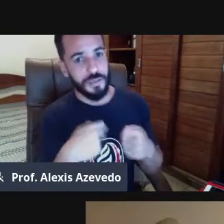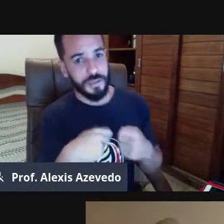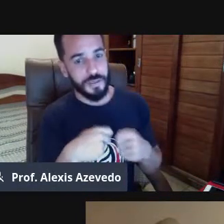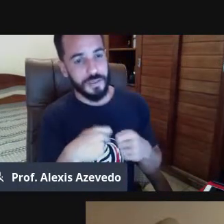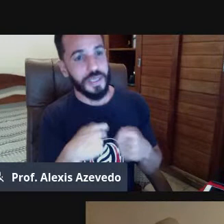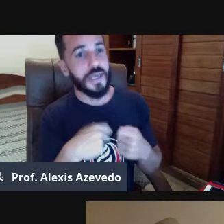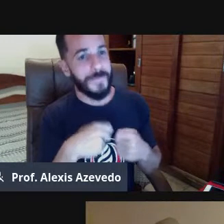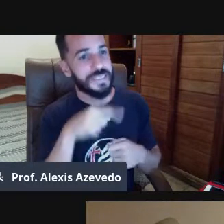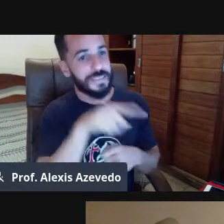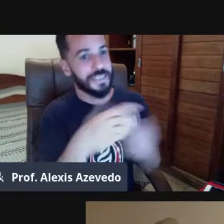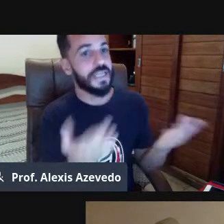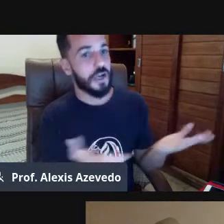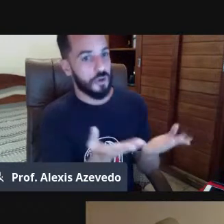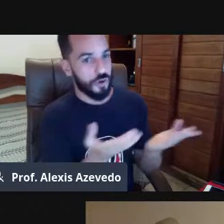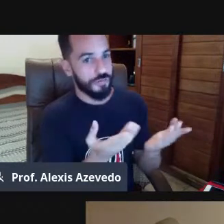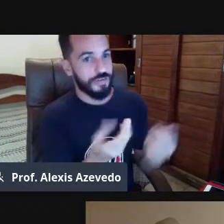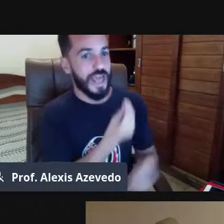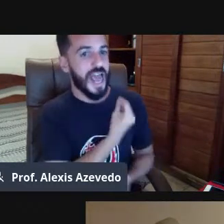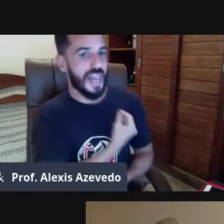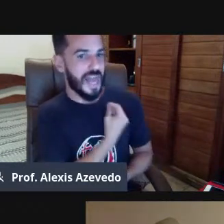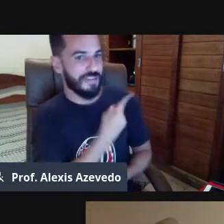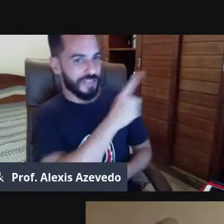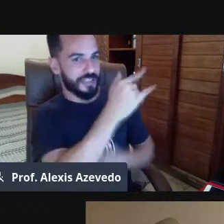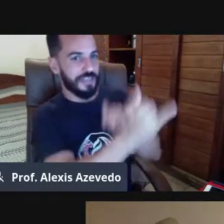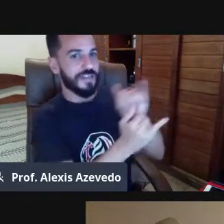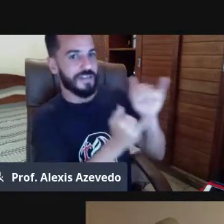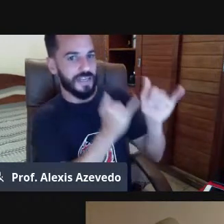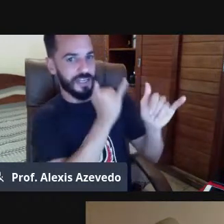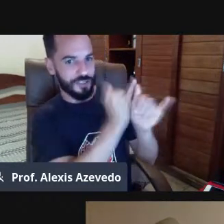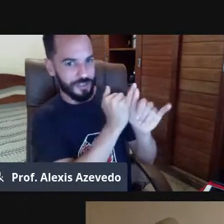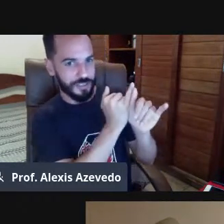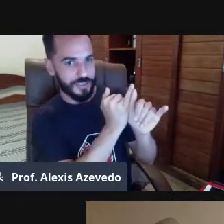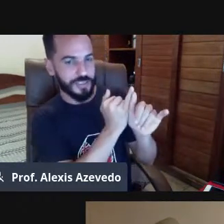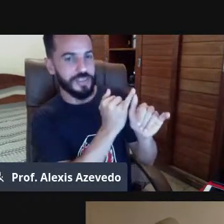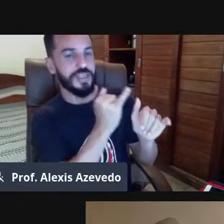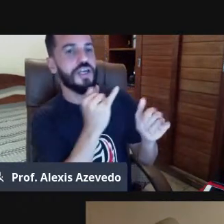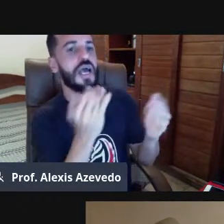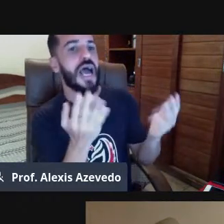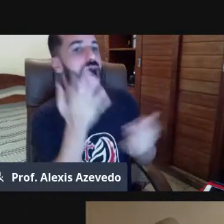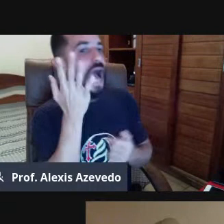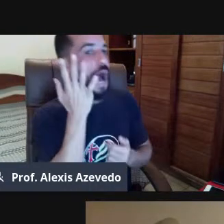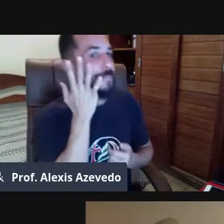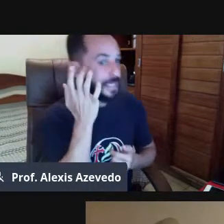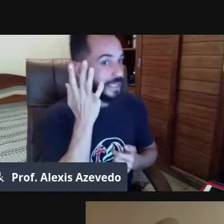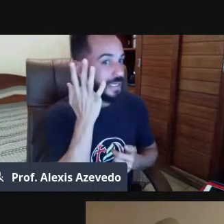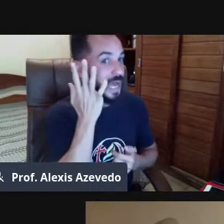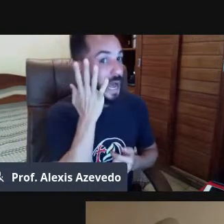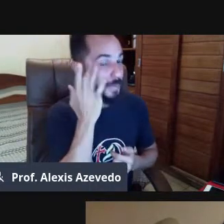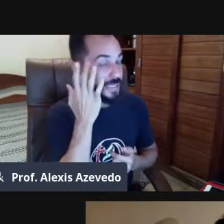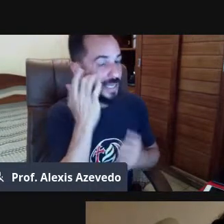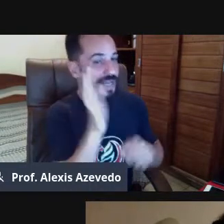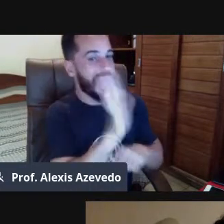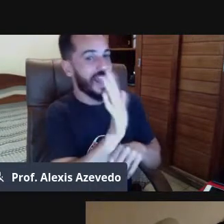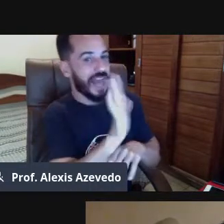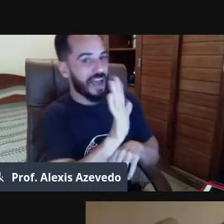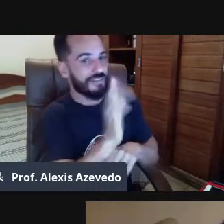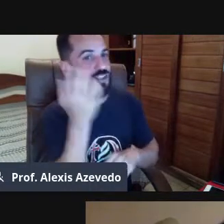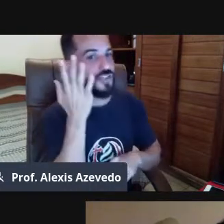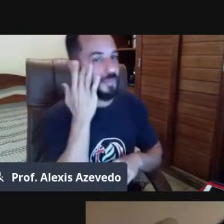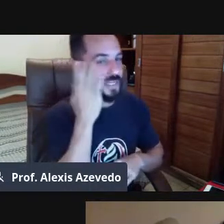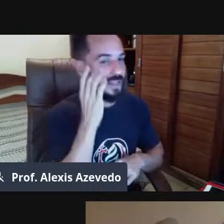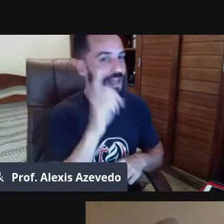lives, né? Por que escolher essas pessoas, né? Então, amanhã quando nós iremos falar